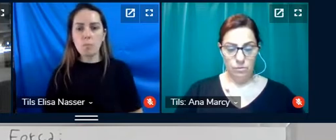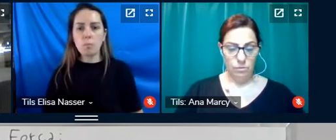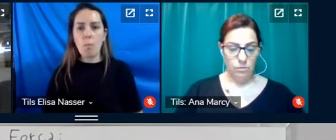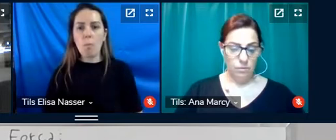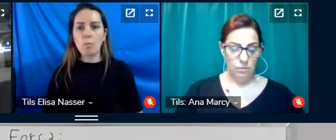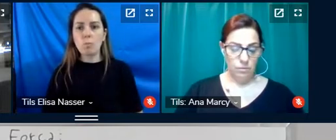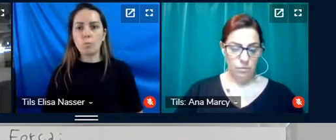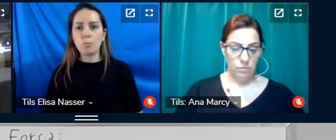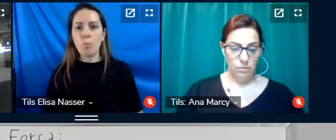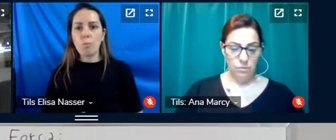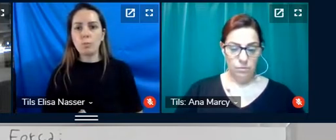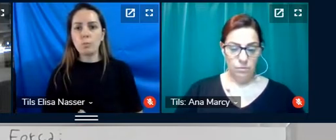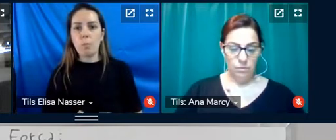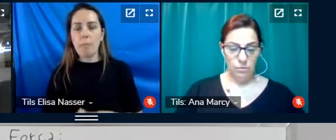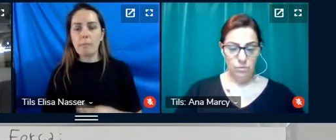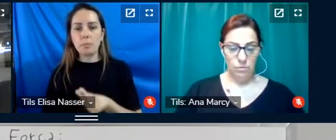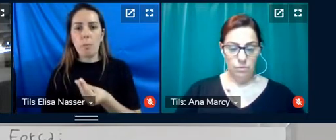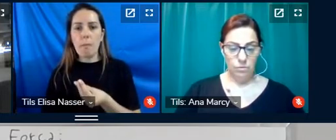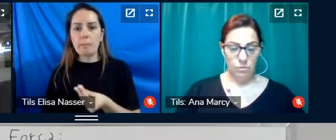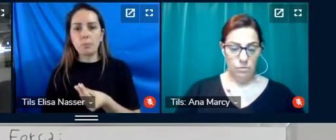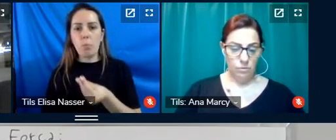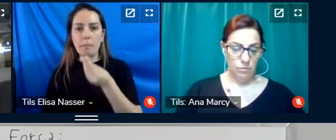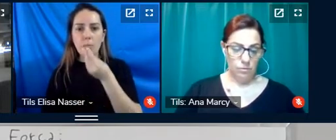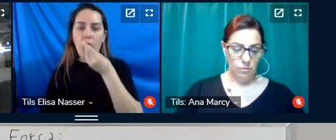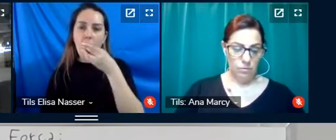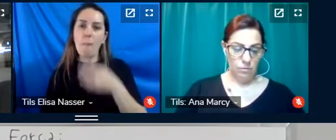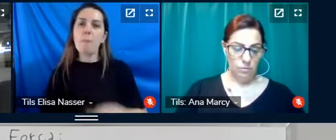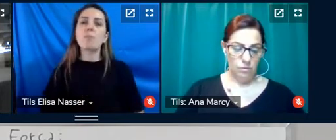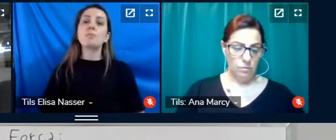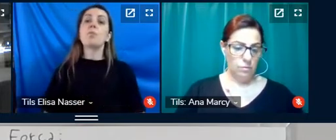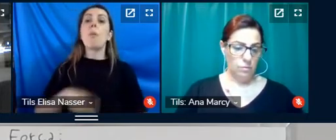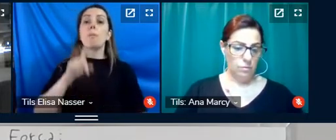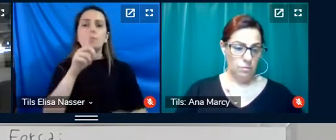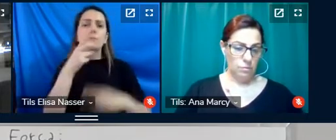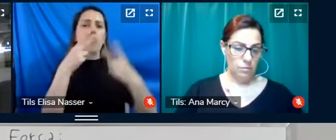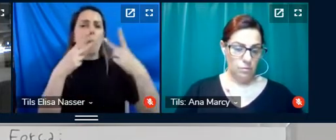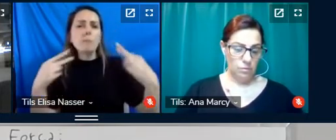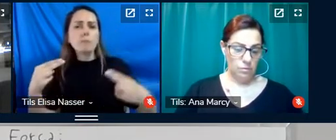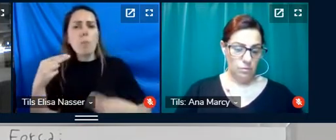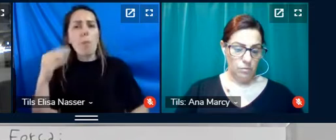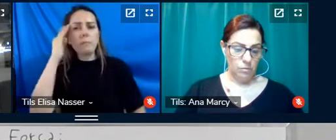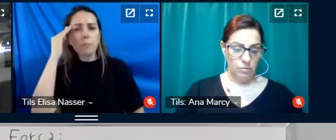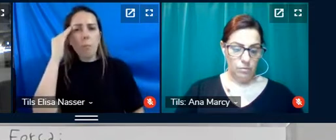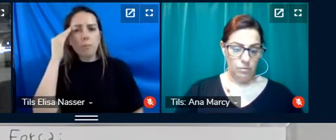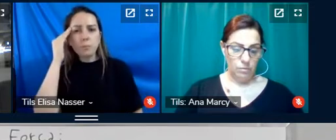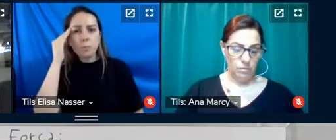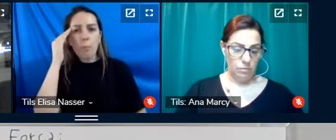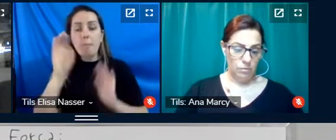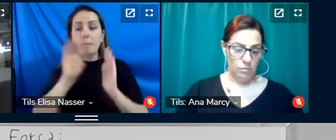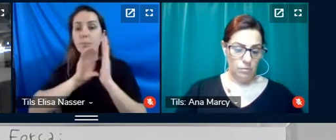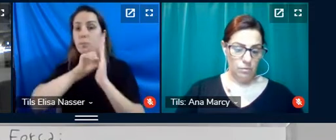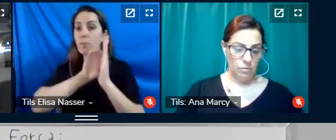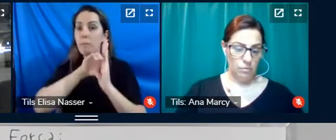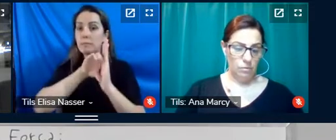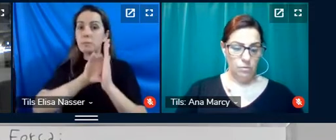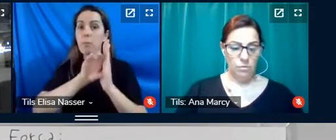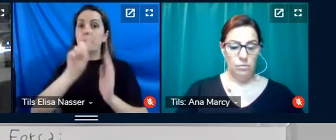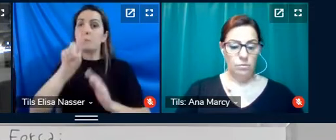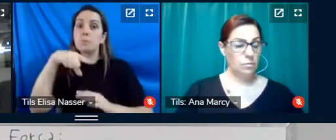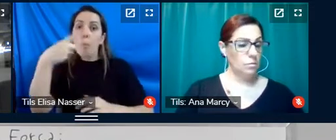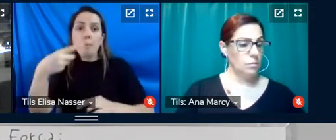Tá? Porque uma coisa é a gente entender o conceito, outra coisa é a gente usar